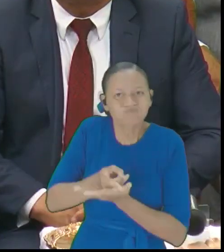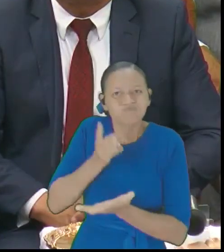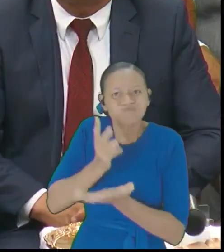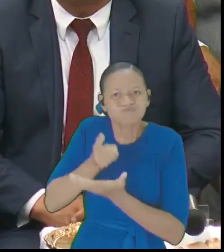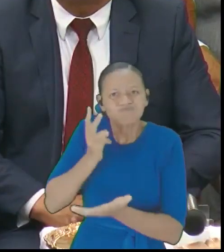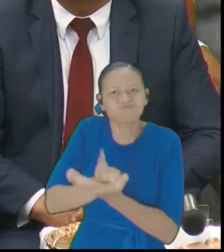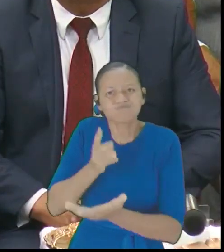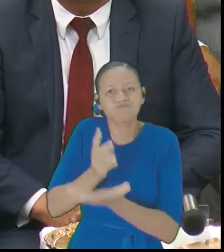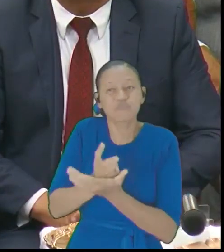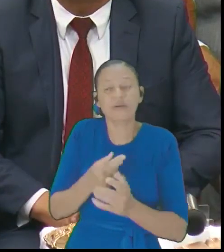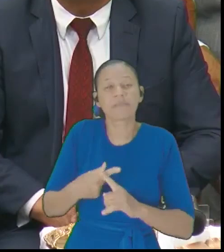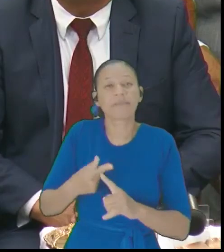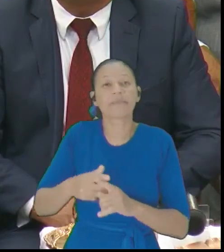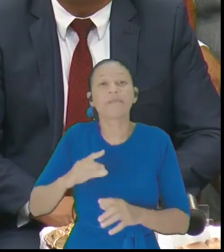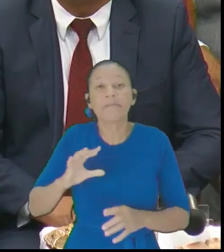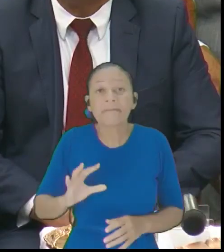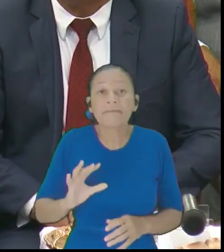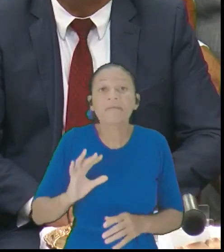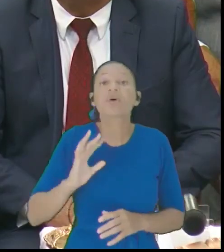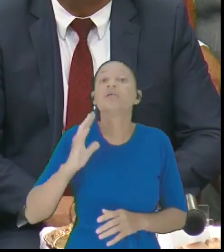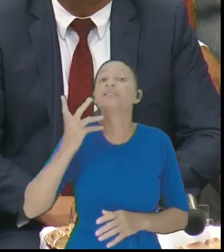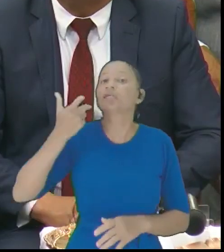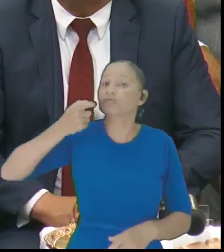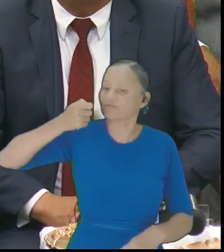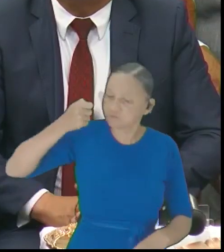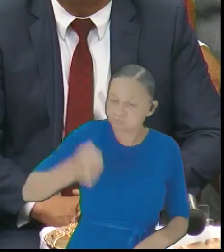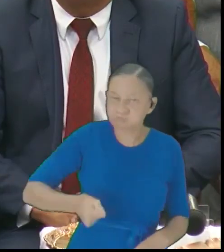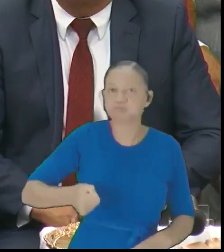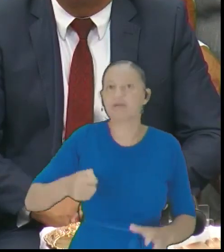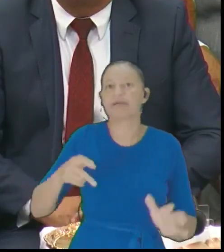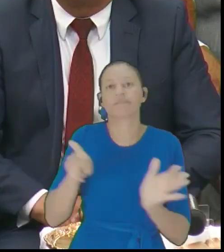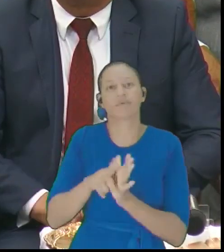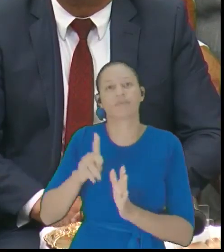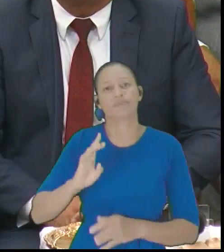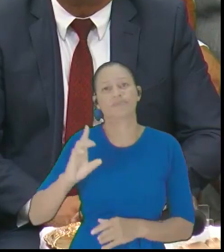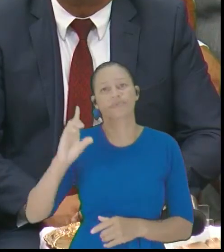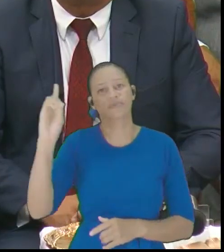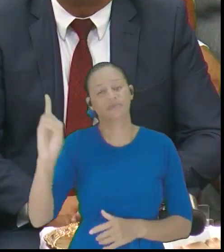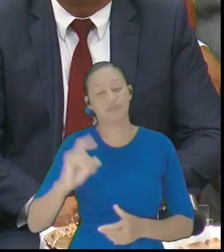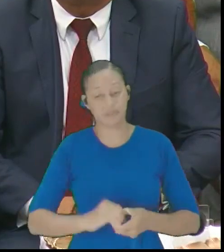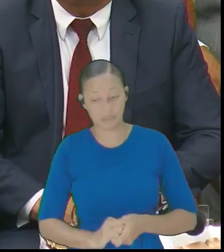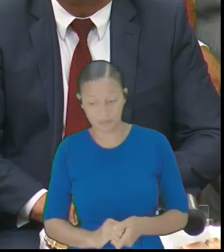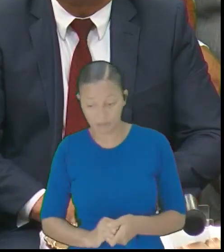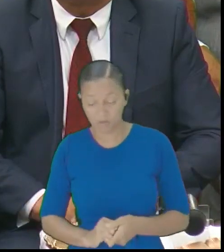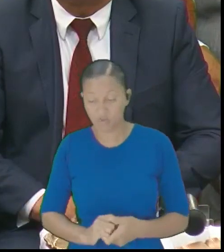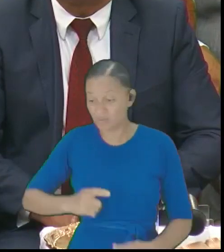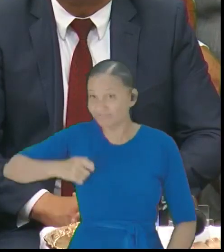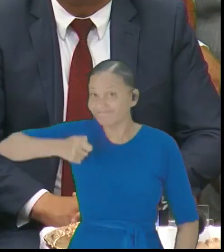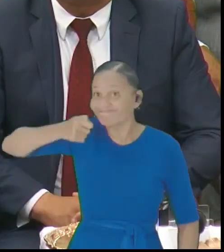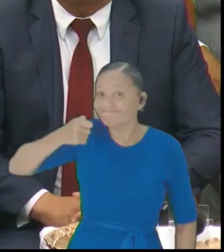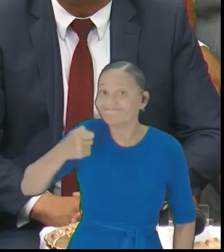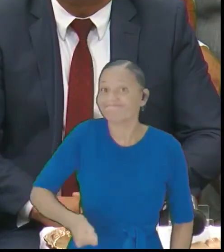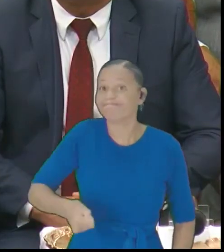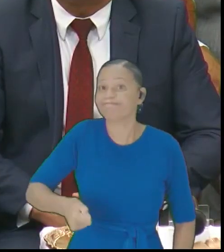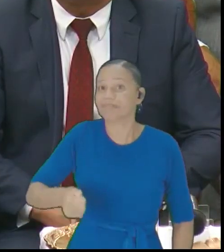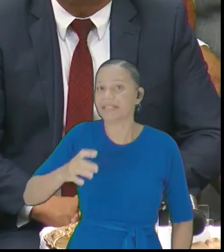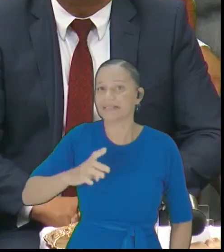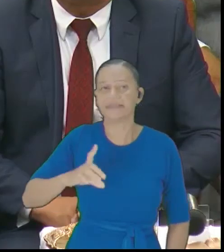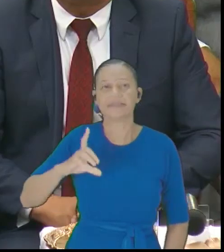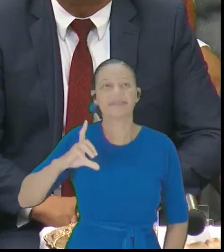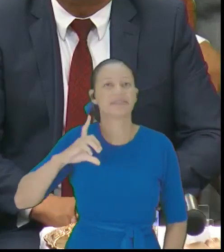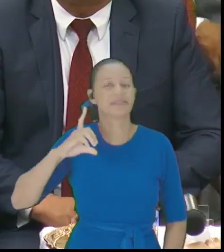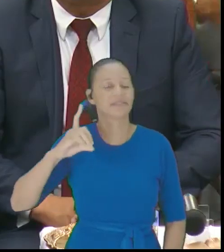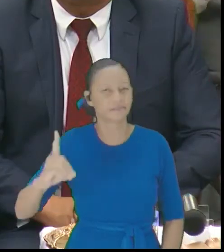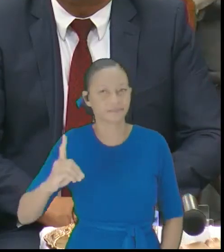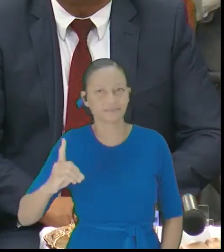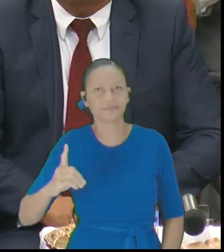Porque de repente veio juízo de Deus. E quando o juízo chegou,